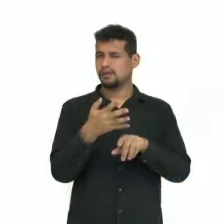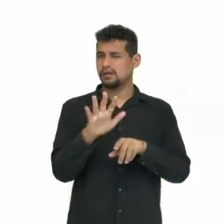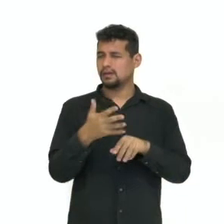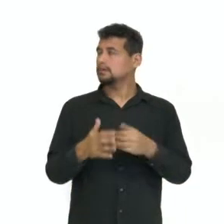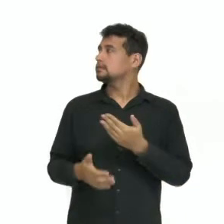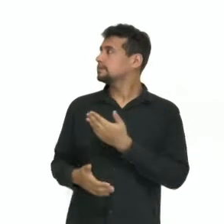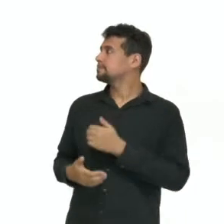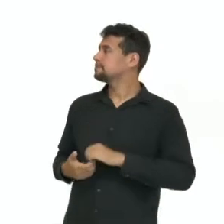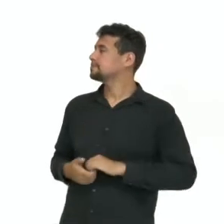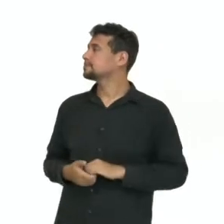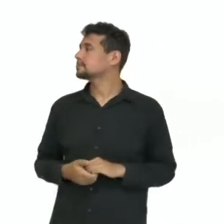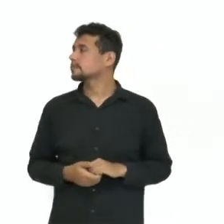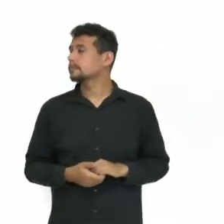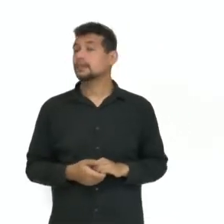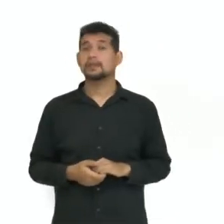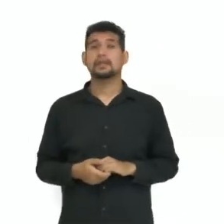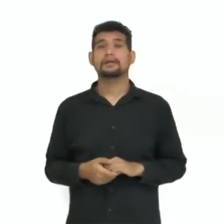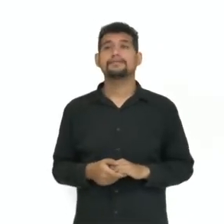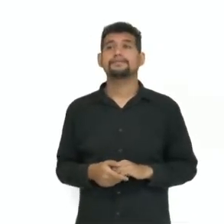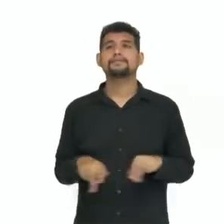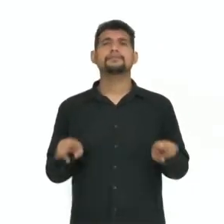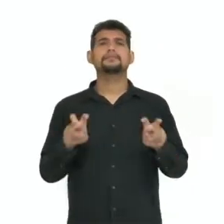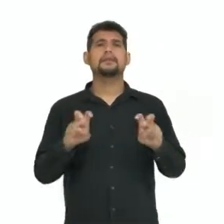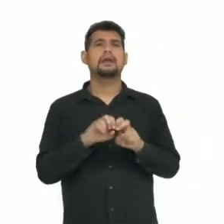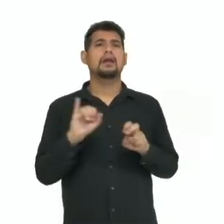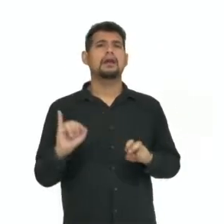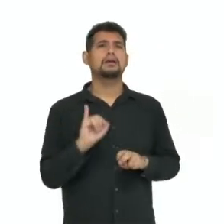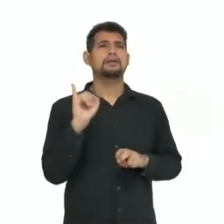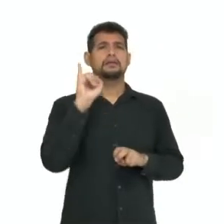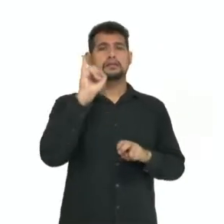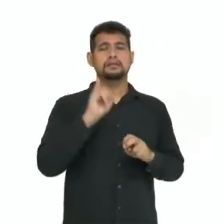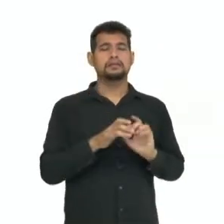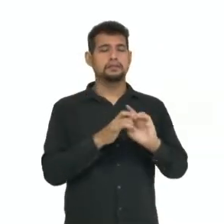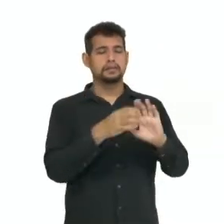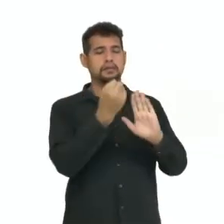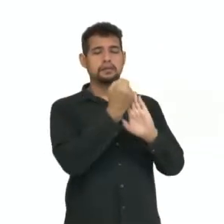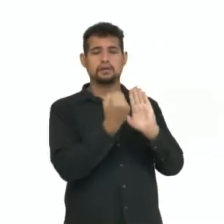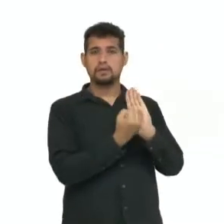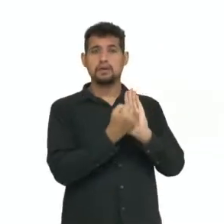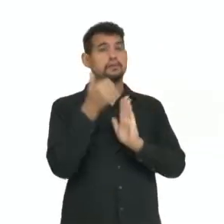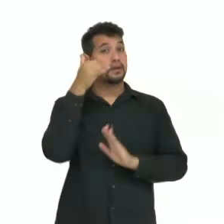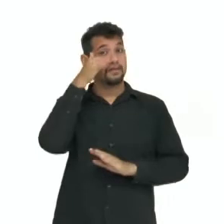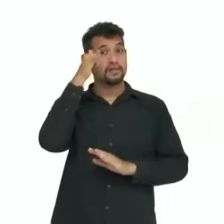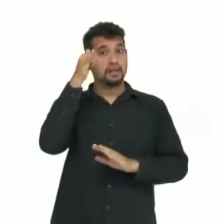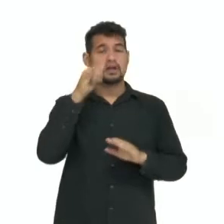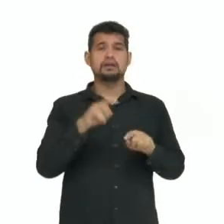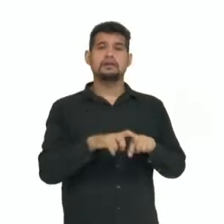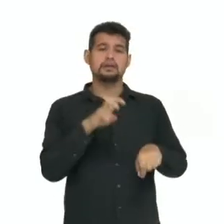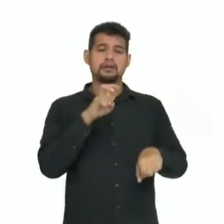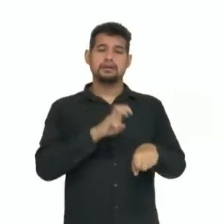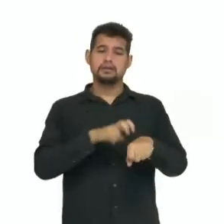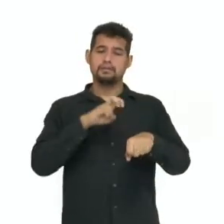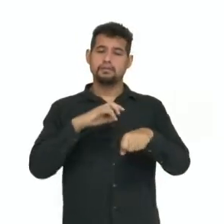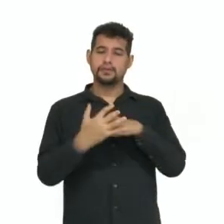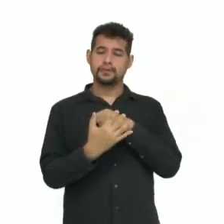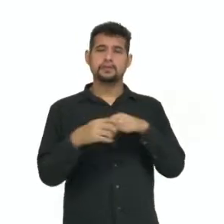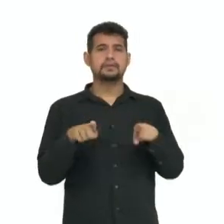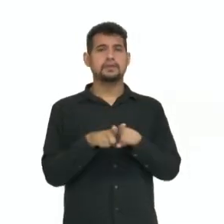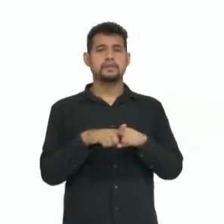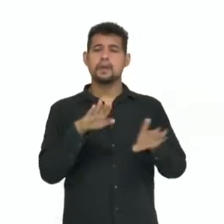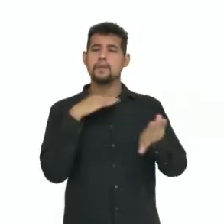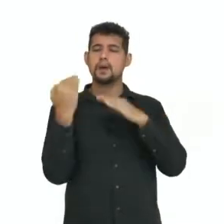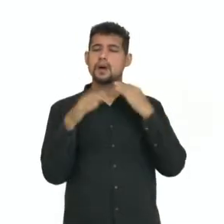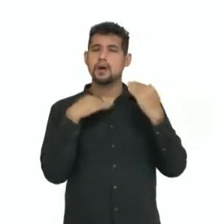ó. Sobre a importância de mantermos os protocolos para evitarmos a contaminação e mortes